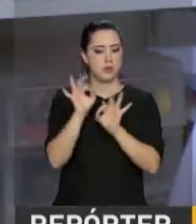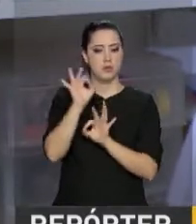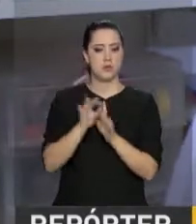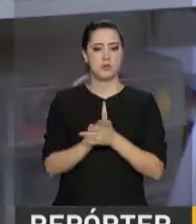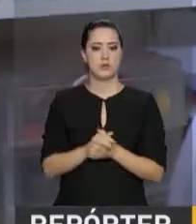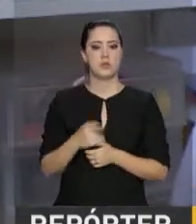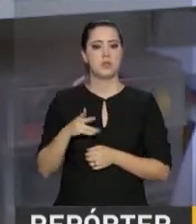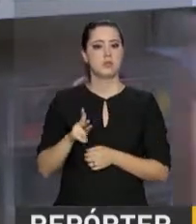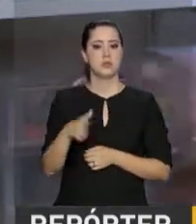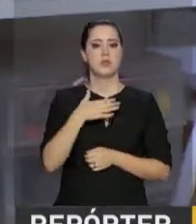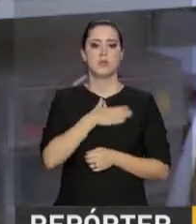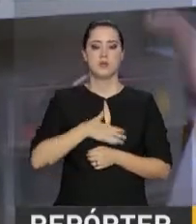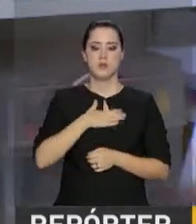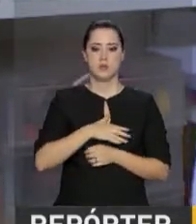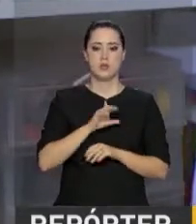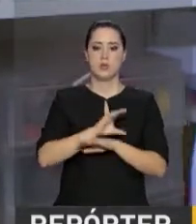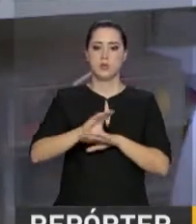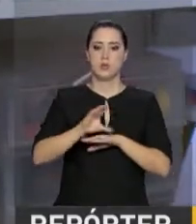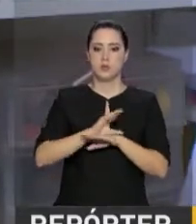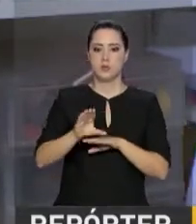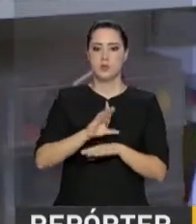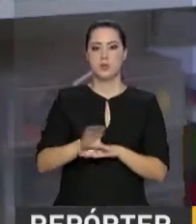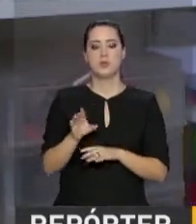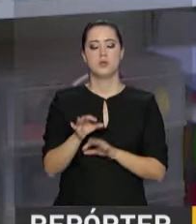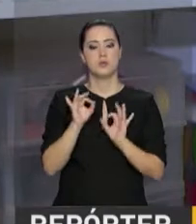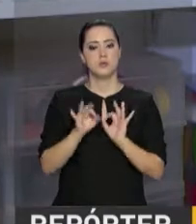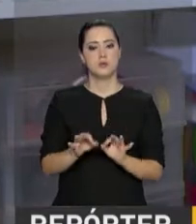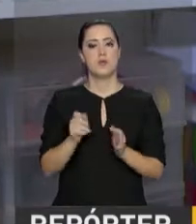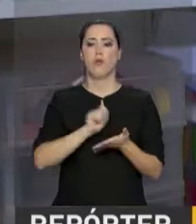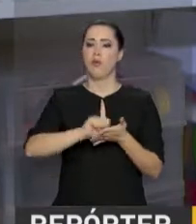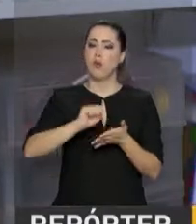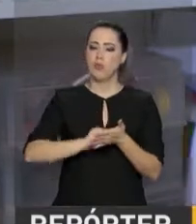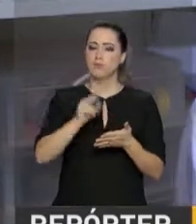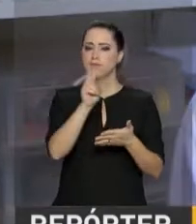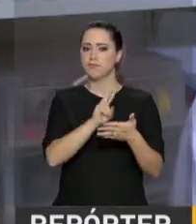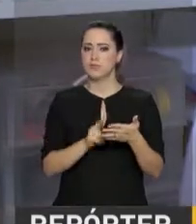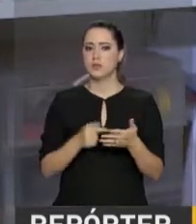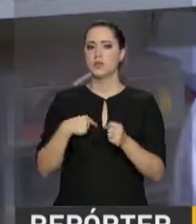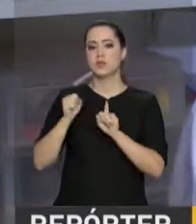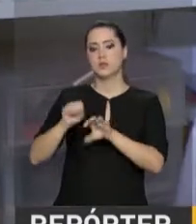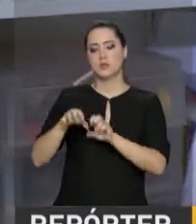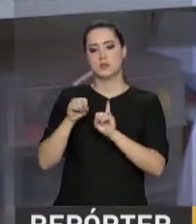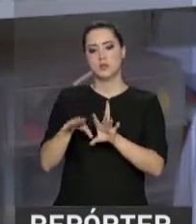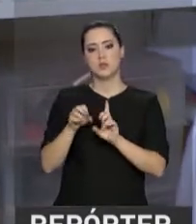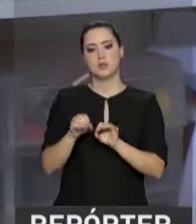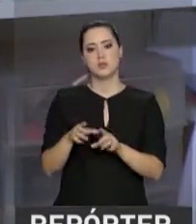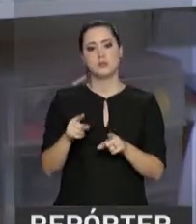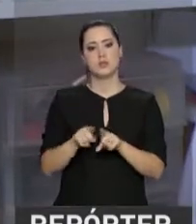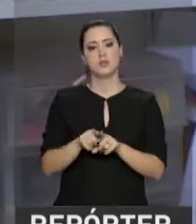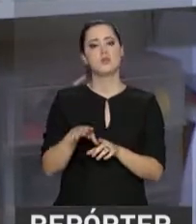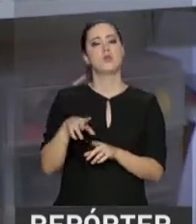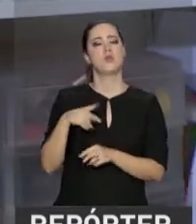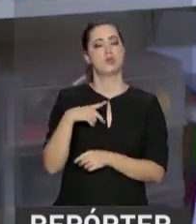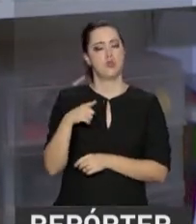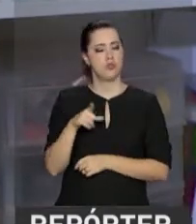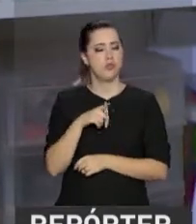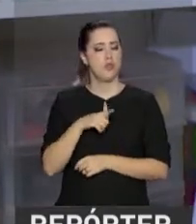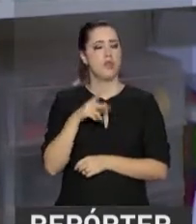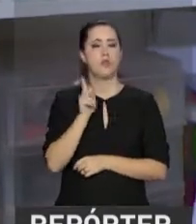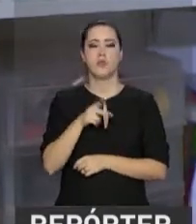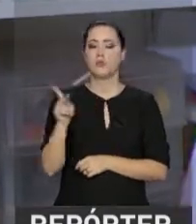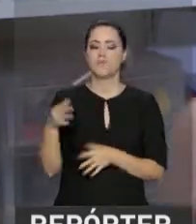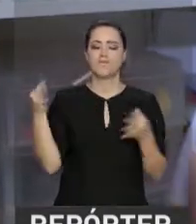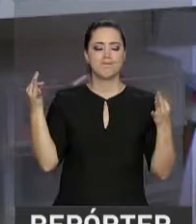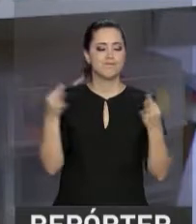então eu falei ah não consegue ler e escrever bastante e eu quero da aluna inspirado por professores que eu tive que foram